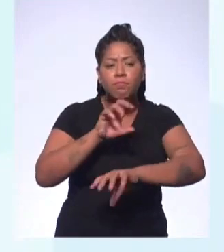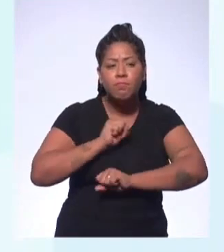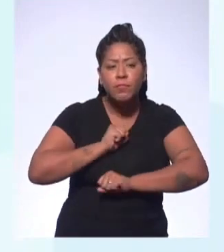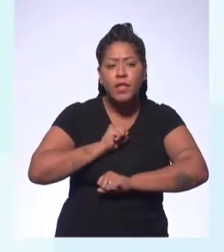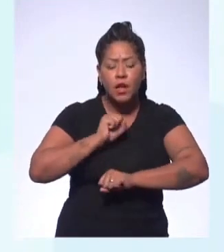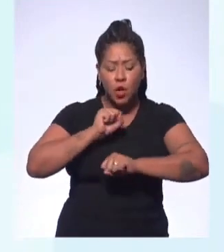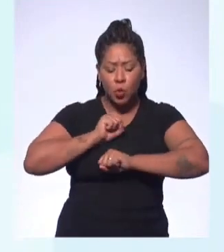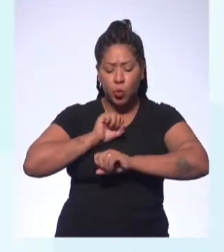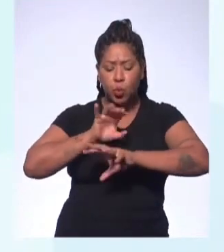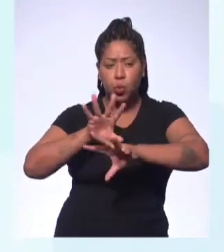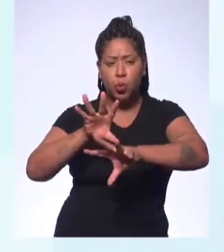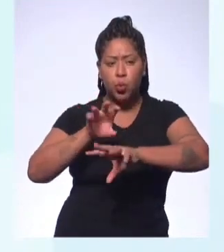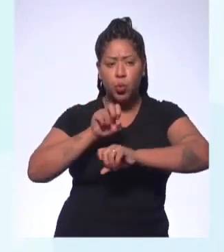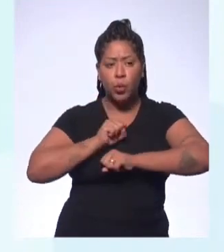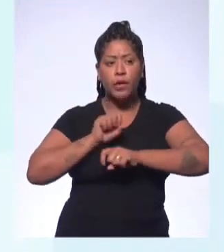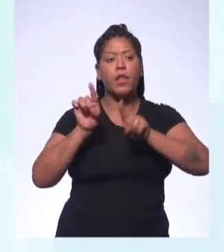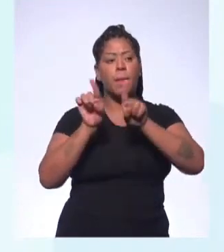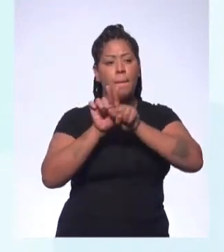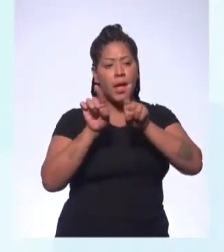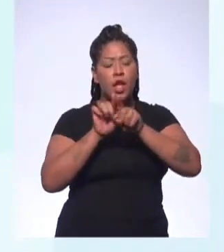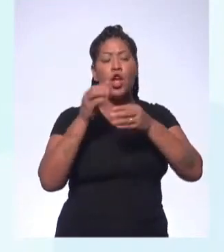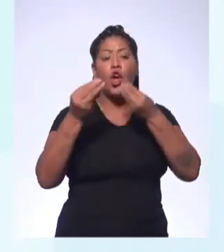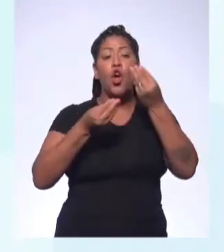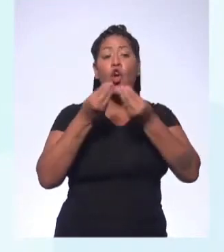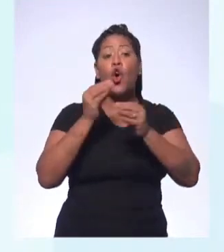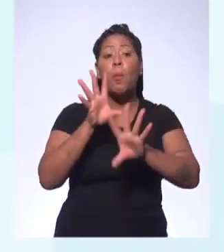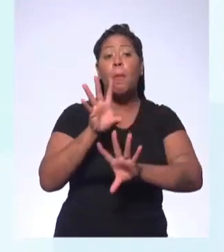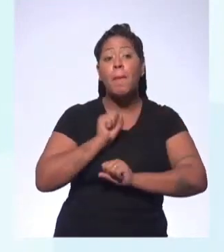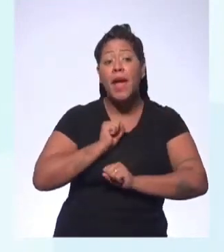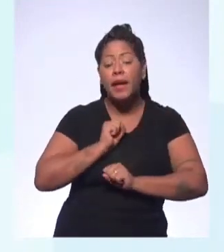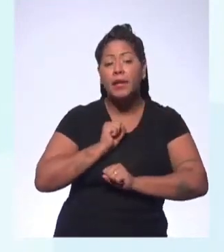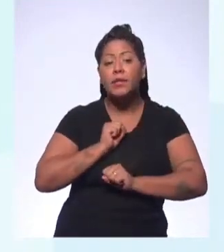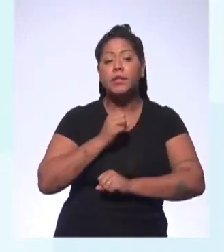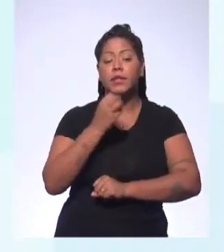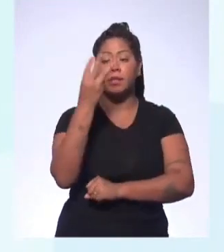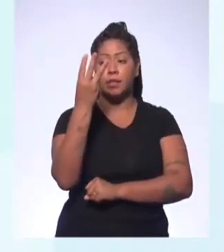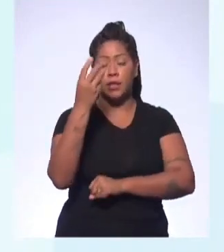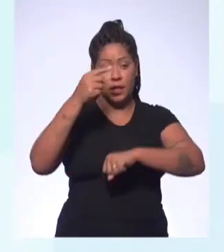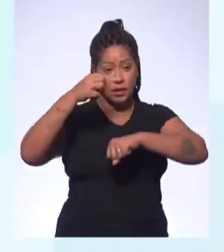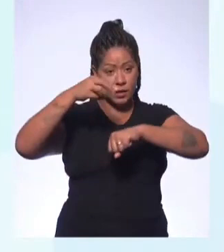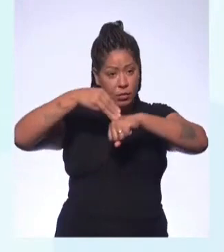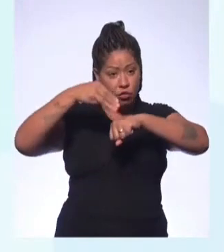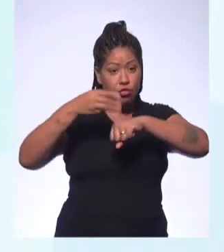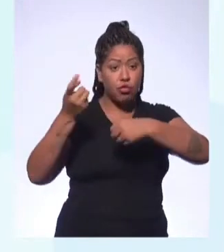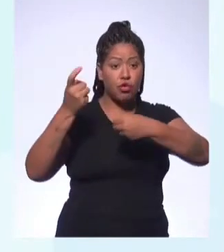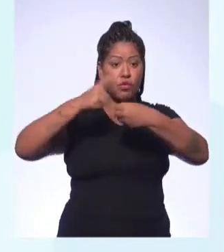Se souber também sintoma, pode falar, tá bom? 3 minutinhos.